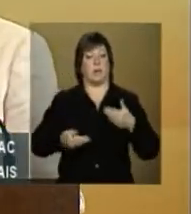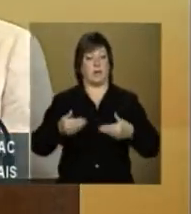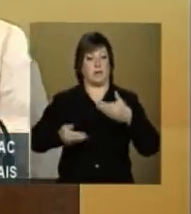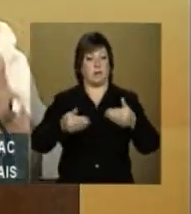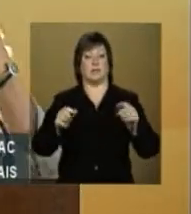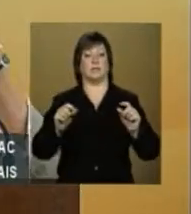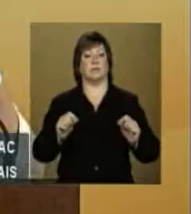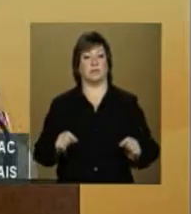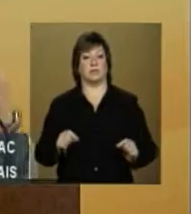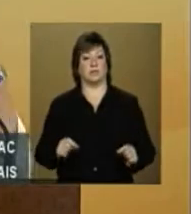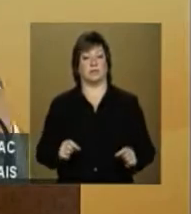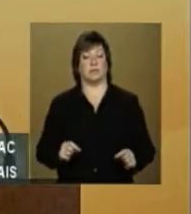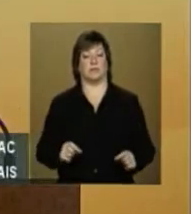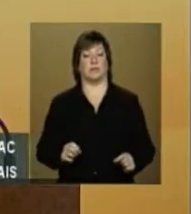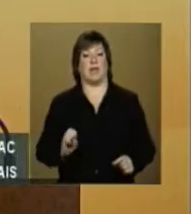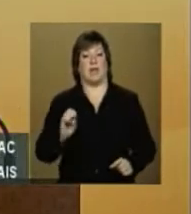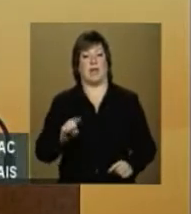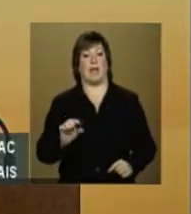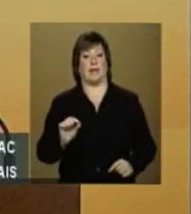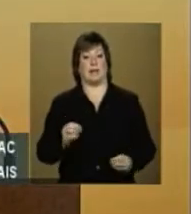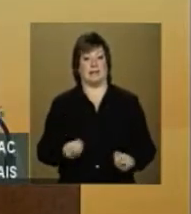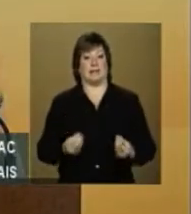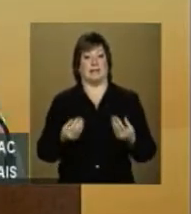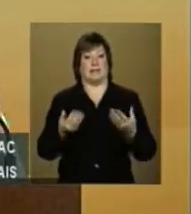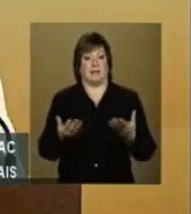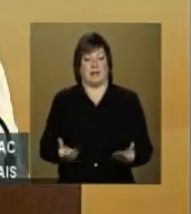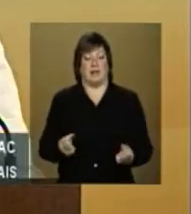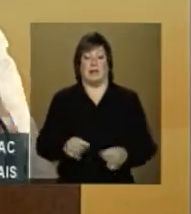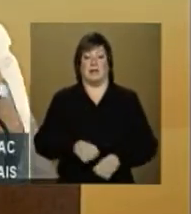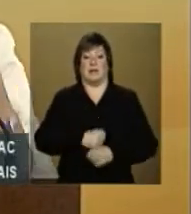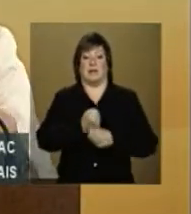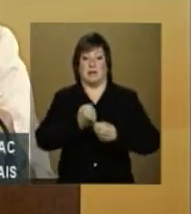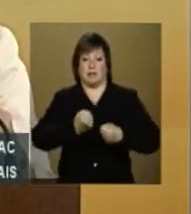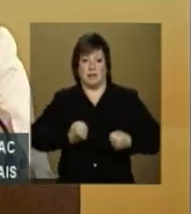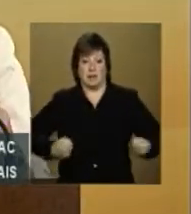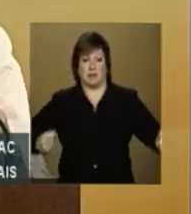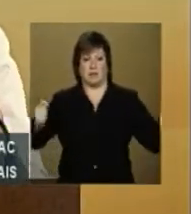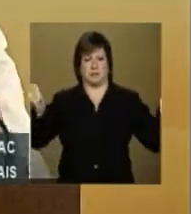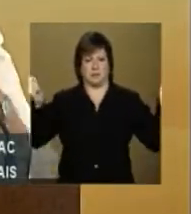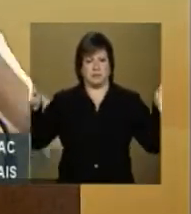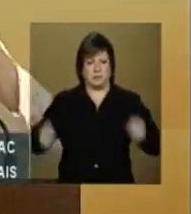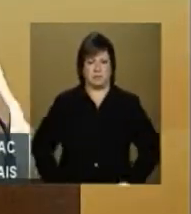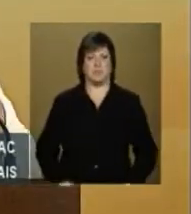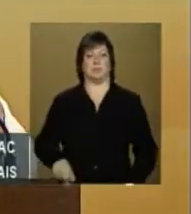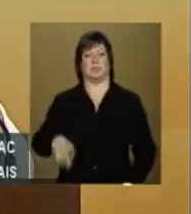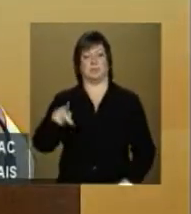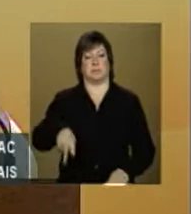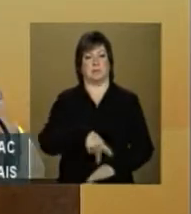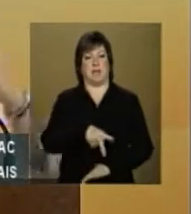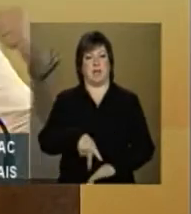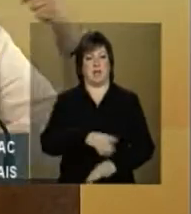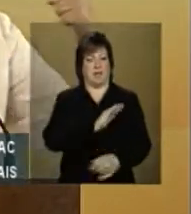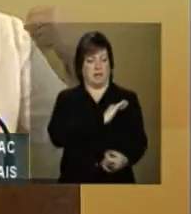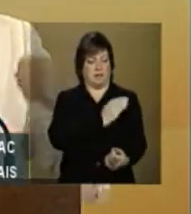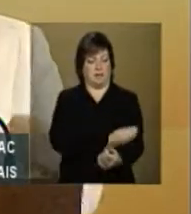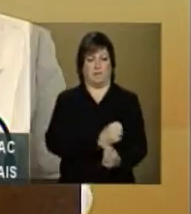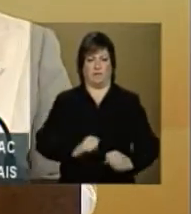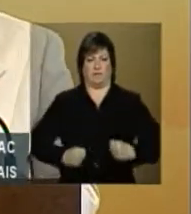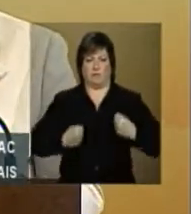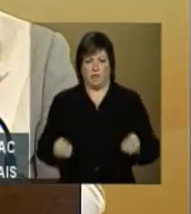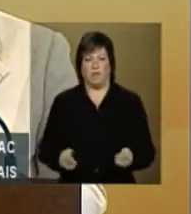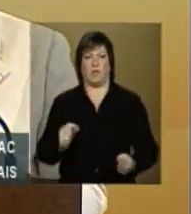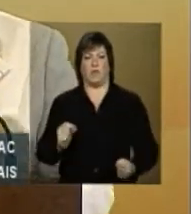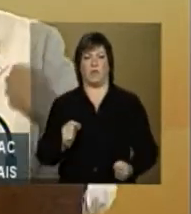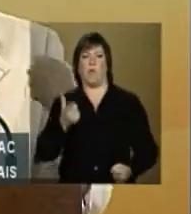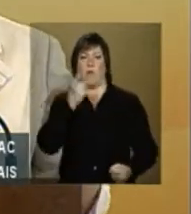dá grande densidade à capacidade do país de, com as suas forças, responder